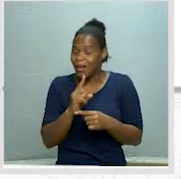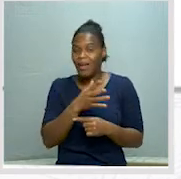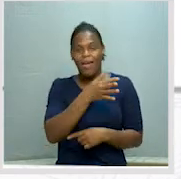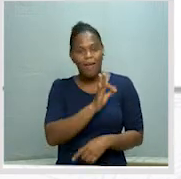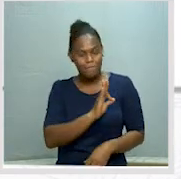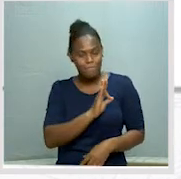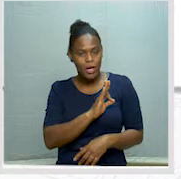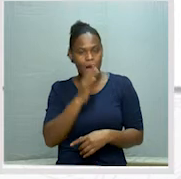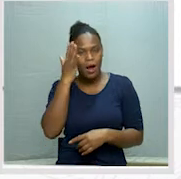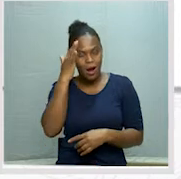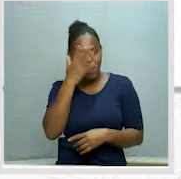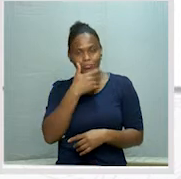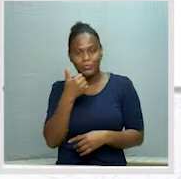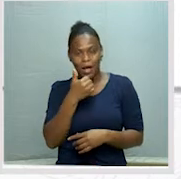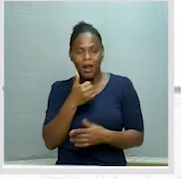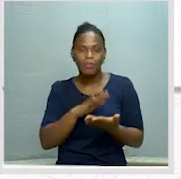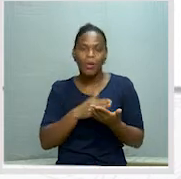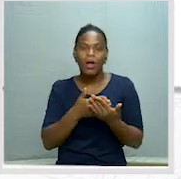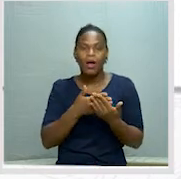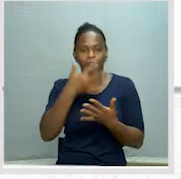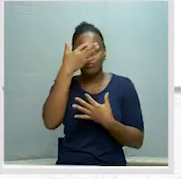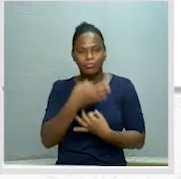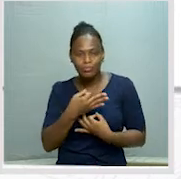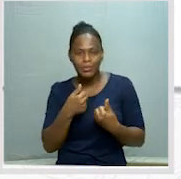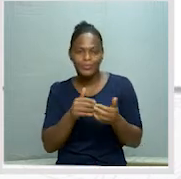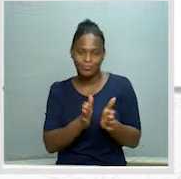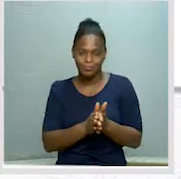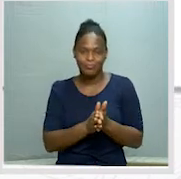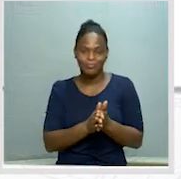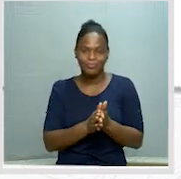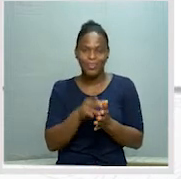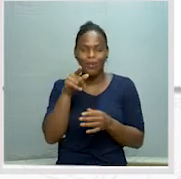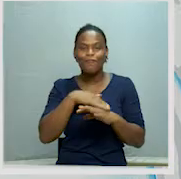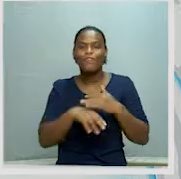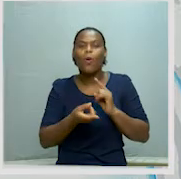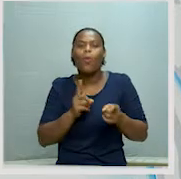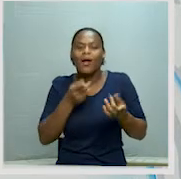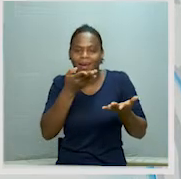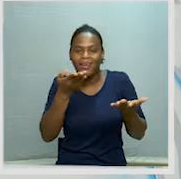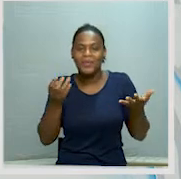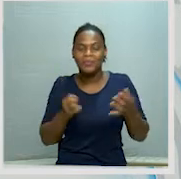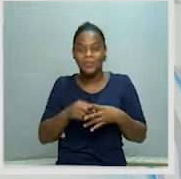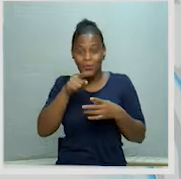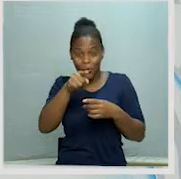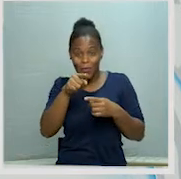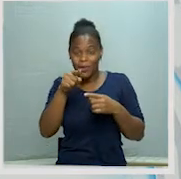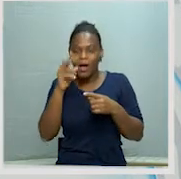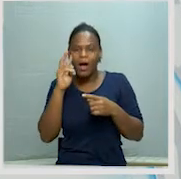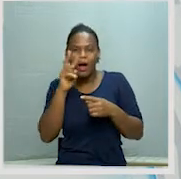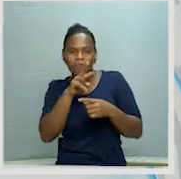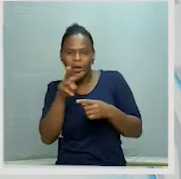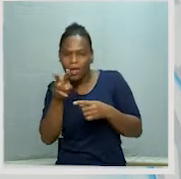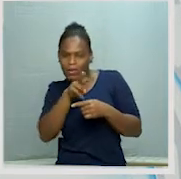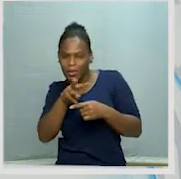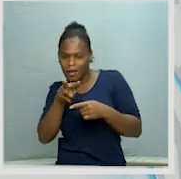o juízo estético traduz certezas absolutas. O que vocês vão fazer? Vocês vão